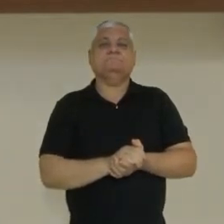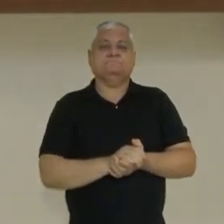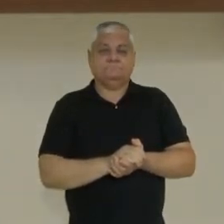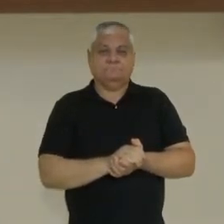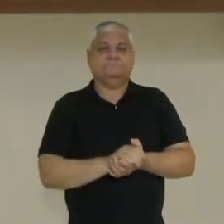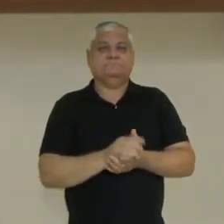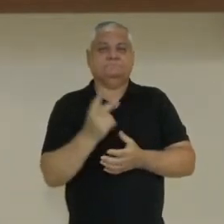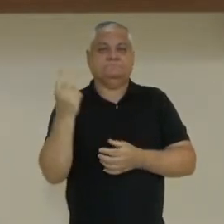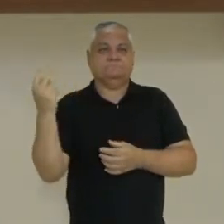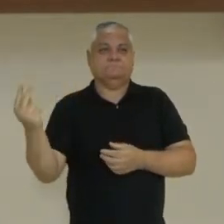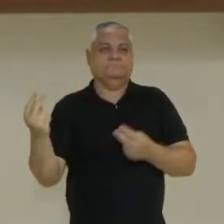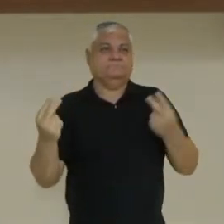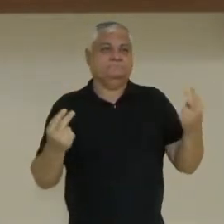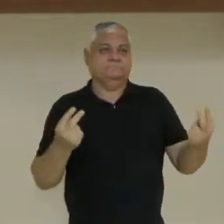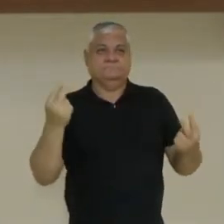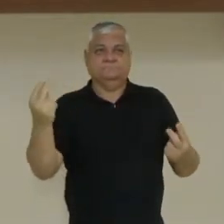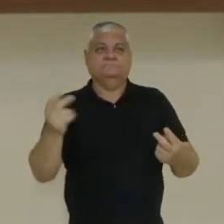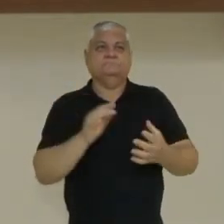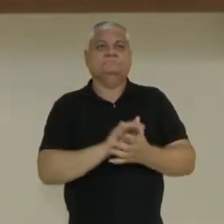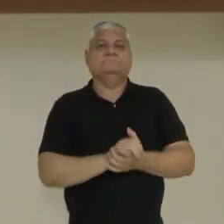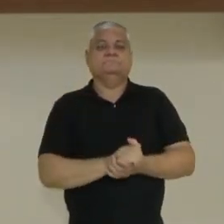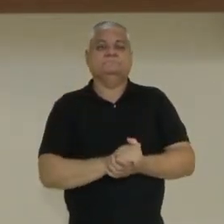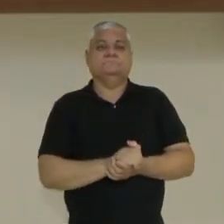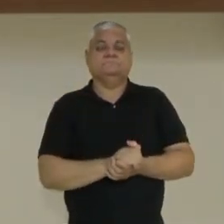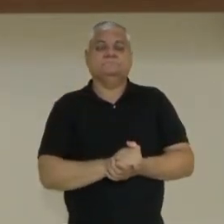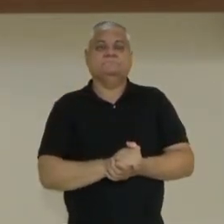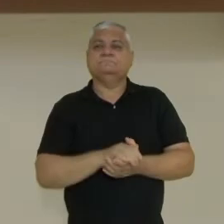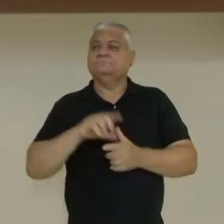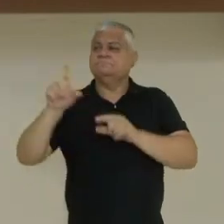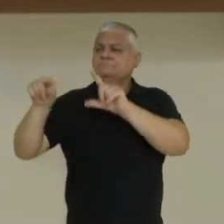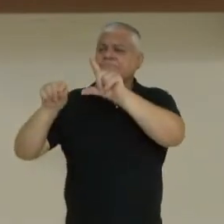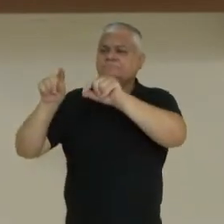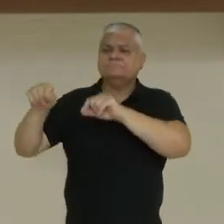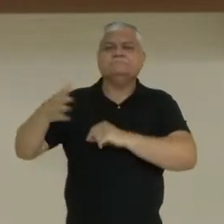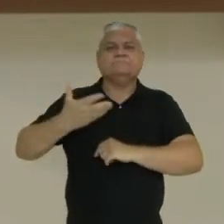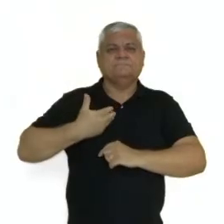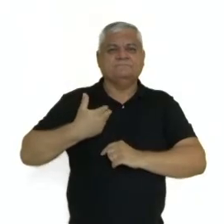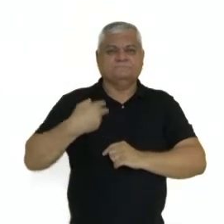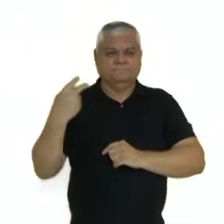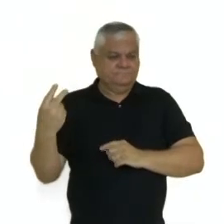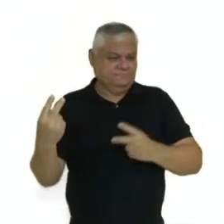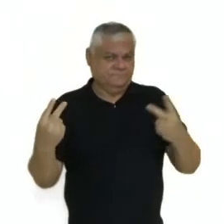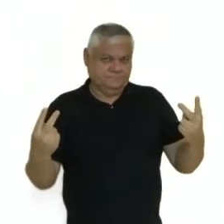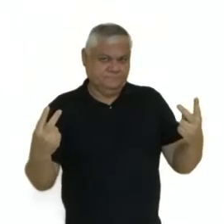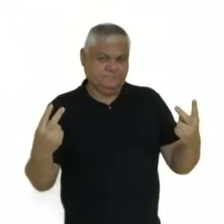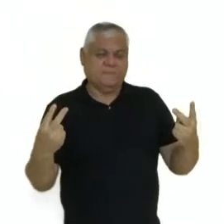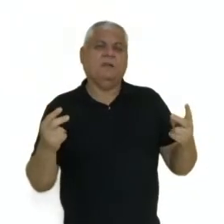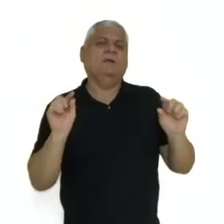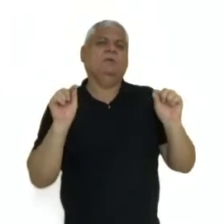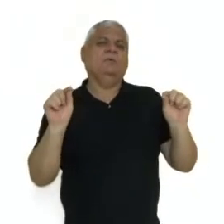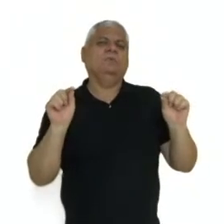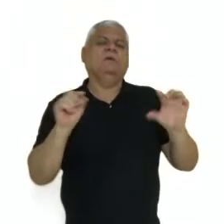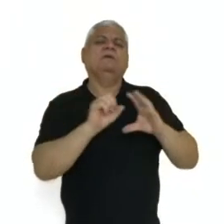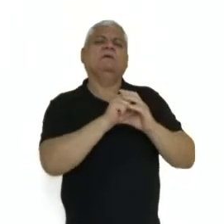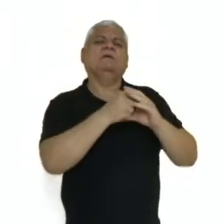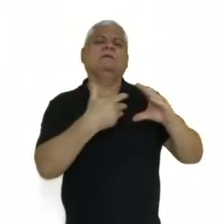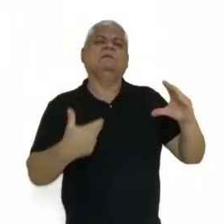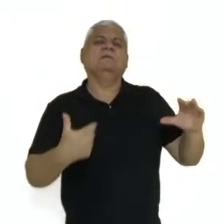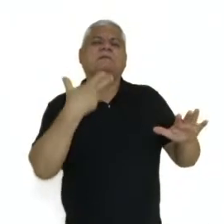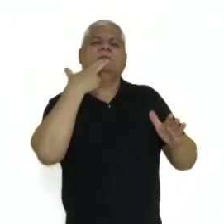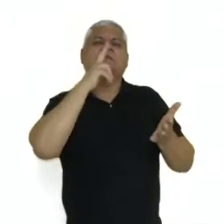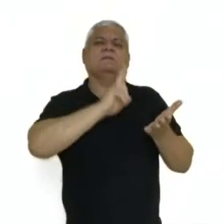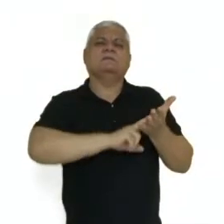Em duplas. Muito bem. Então, escolha alguém e vamos lá. Quais são as características da